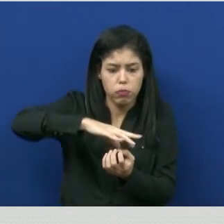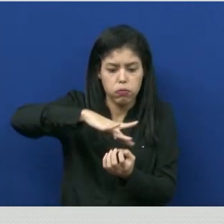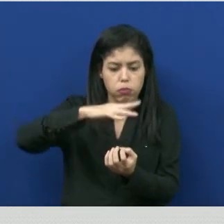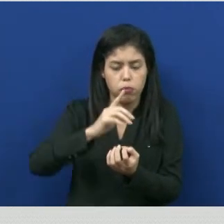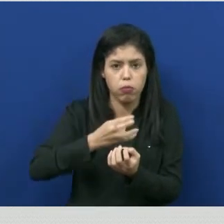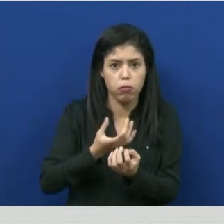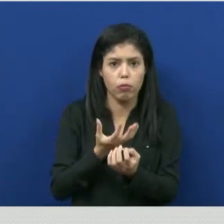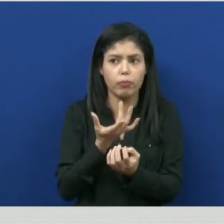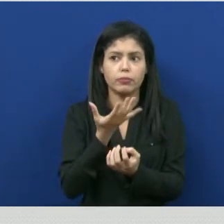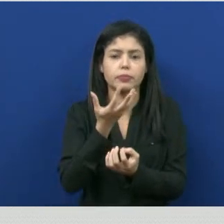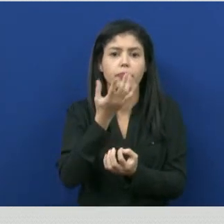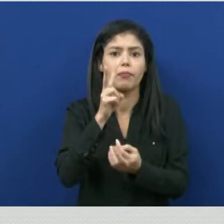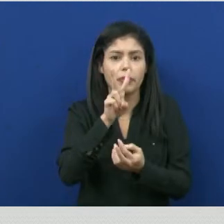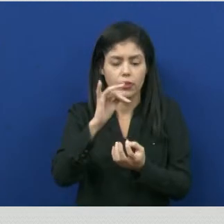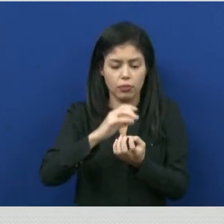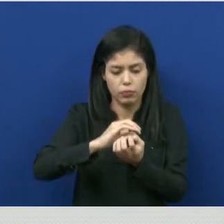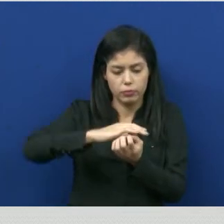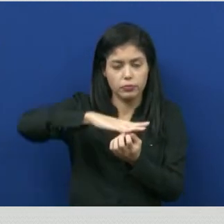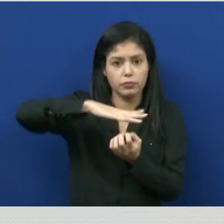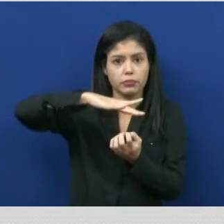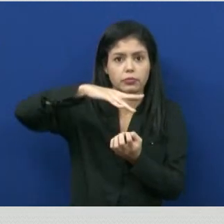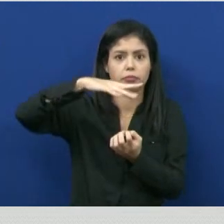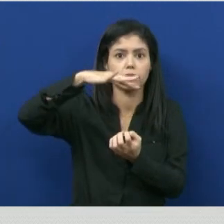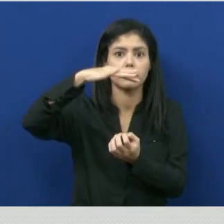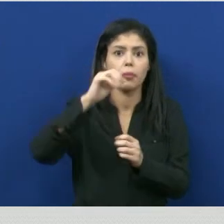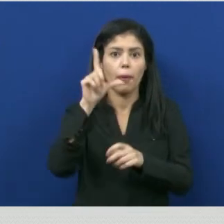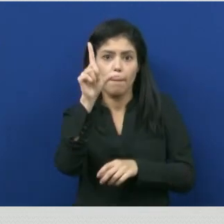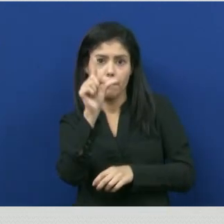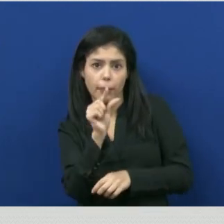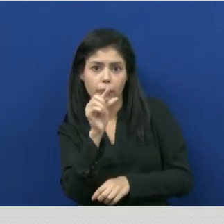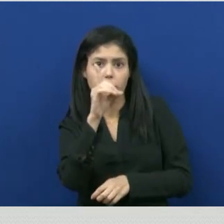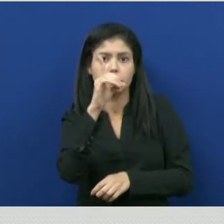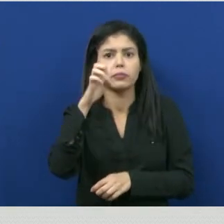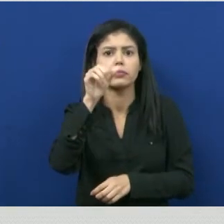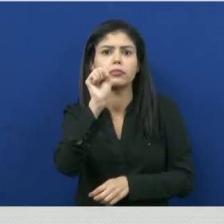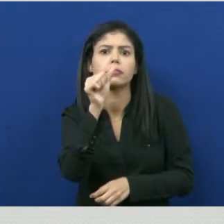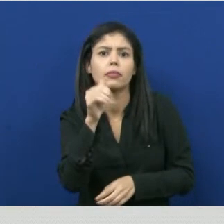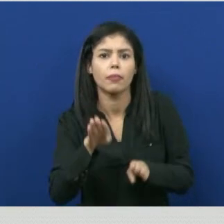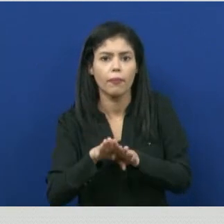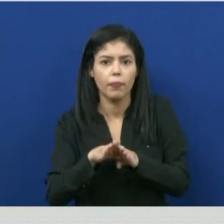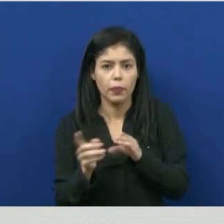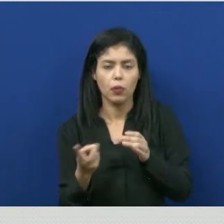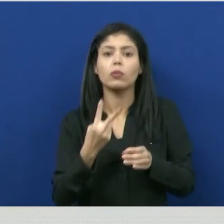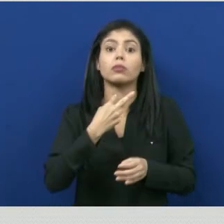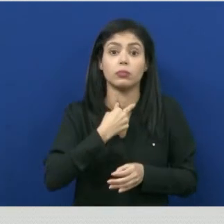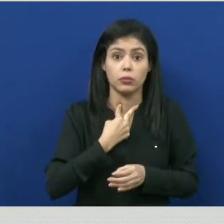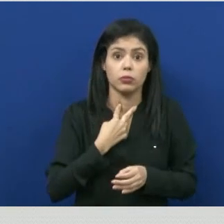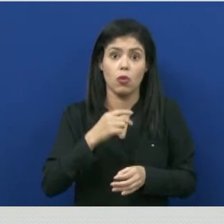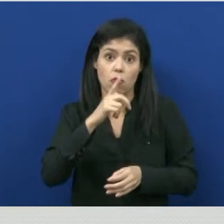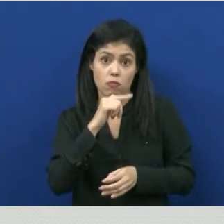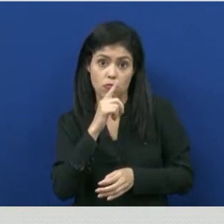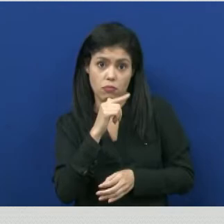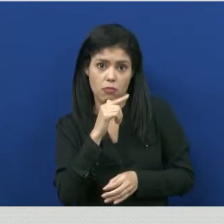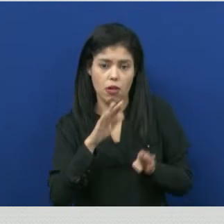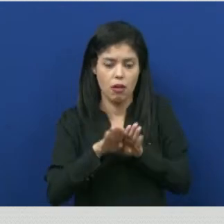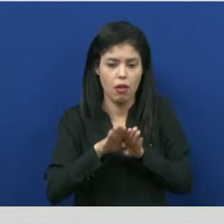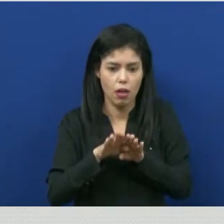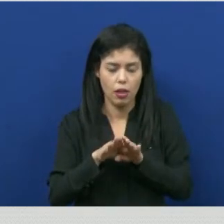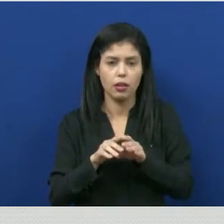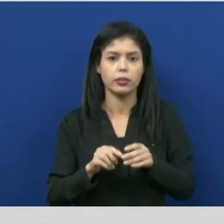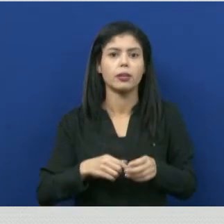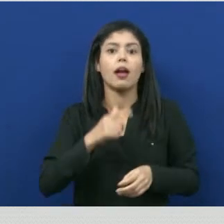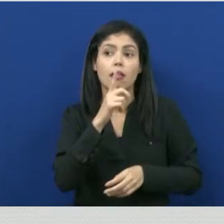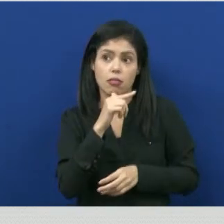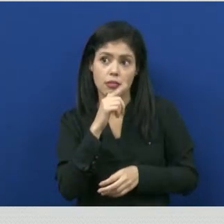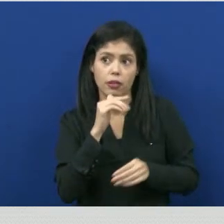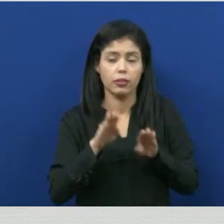temperatura maior, ela vai subir, porque ela é menos densa, ocupando o lugar da massa líquida que se encontra em cima. E essa massa